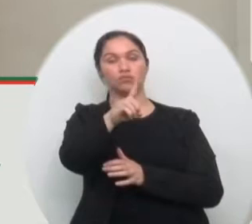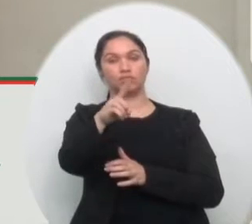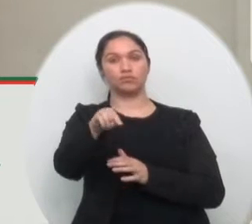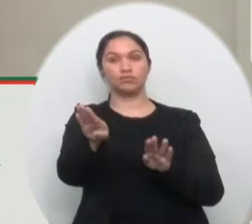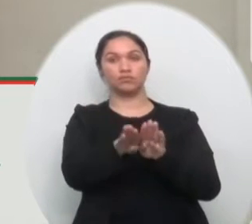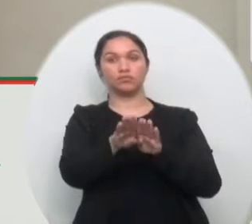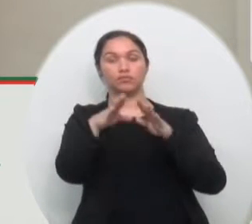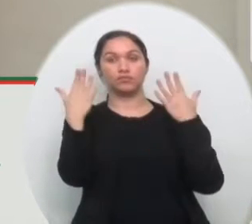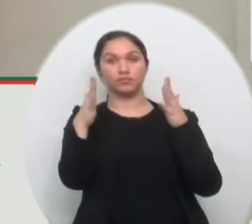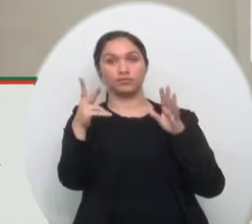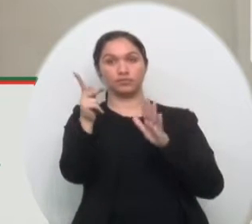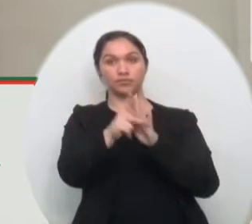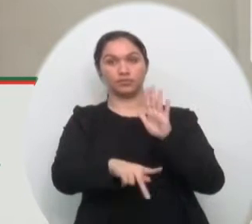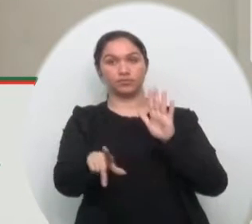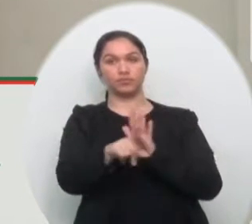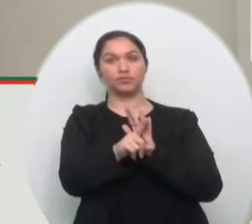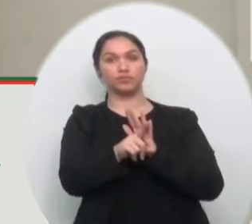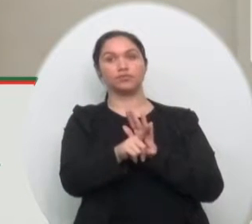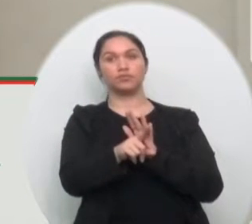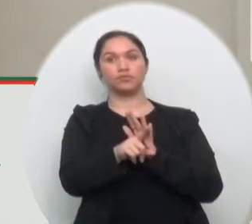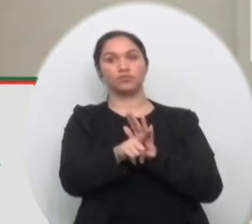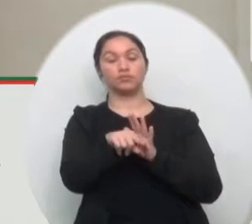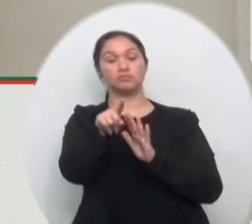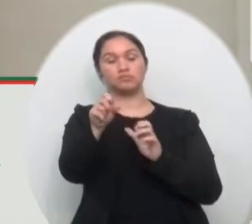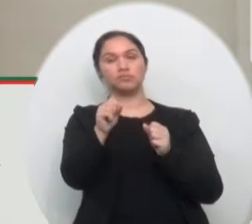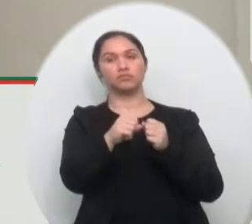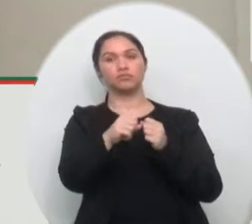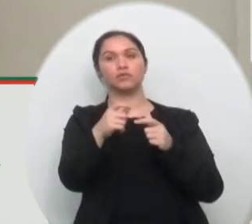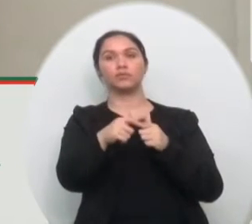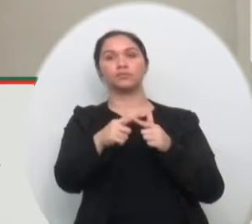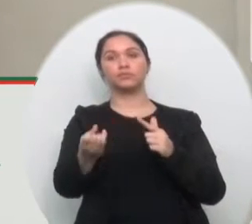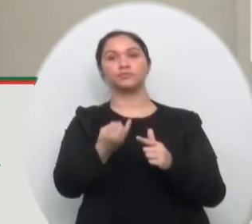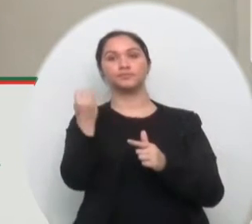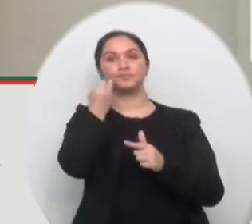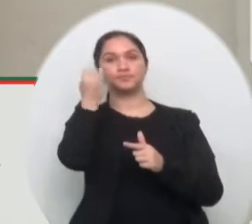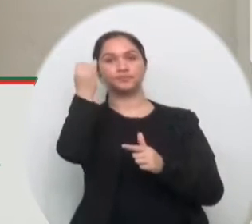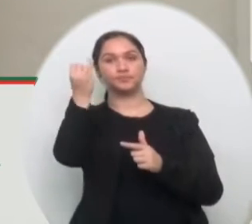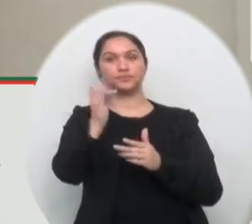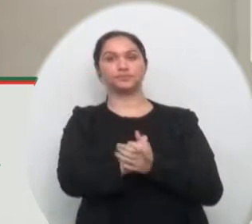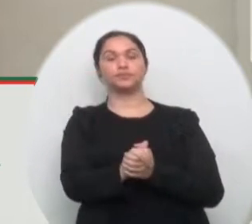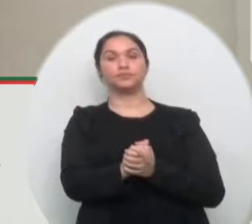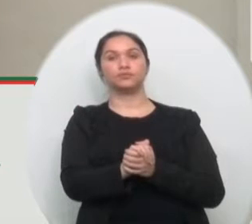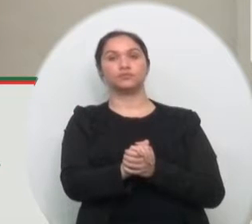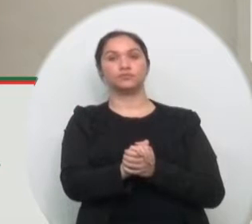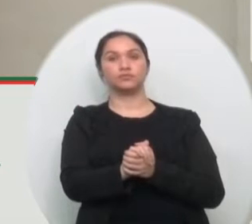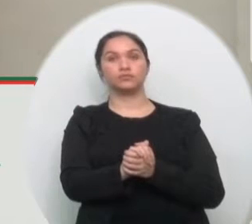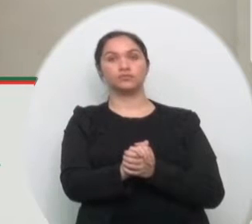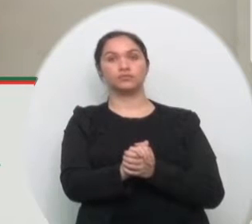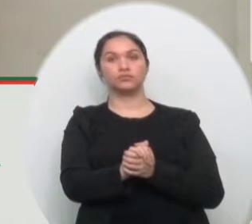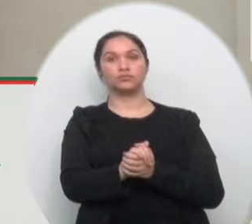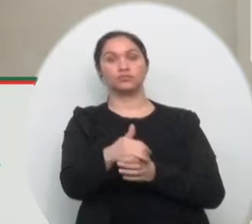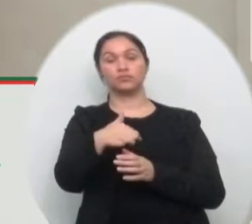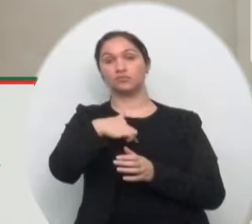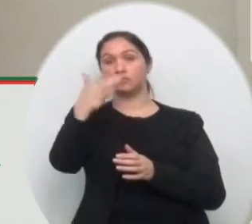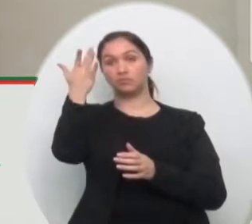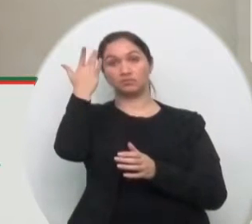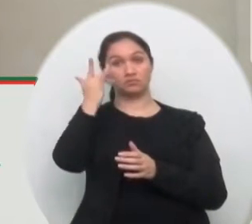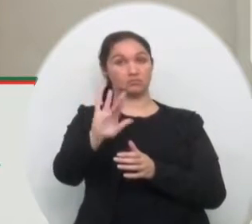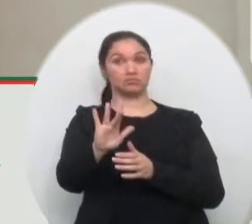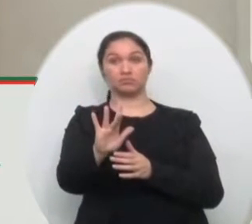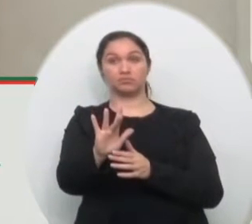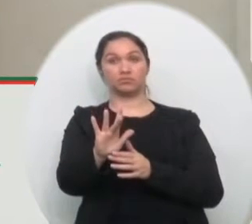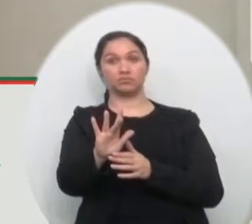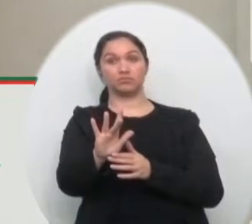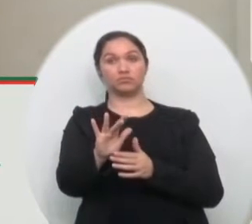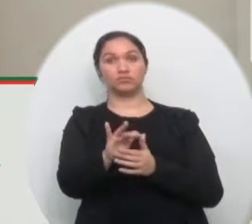esse projeto, que tem sim a sua importância. Não sabia disso, vereador Odinei, que teve